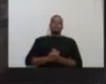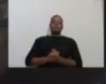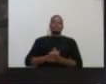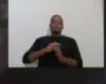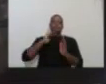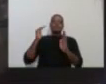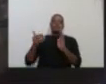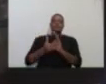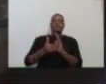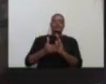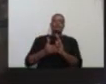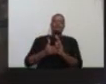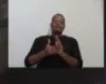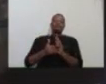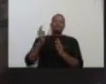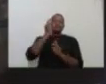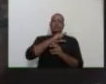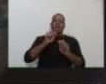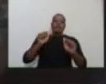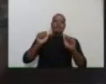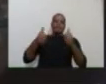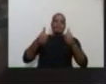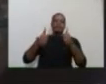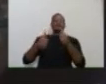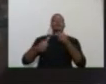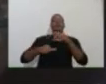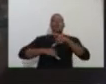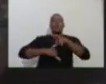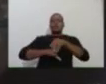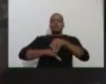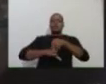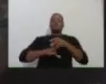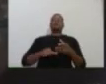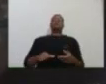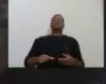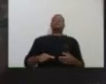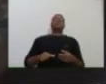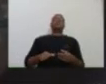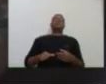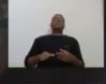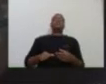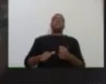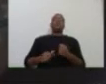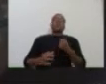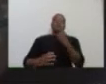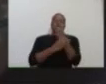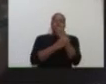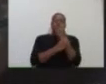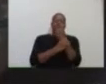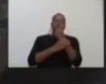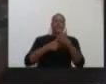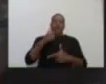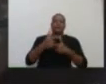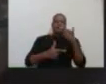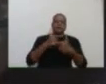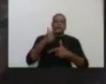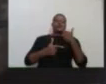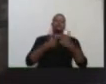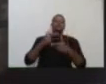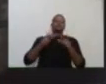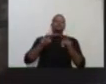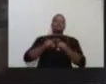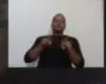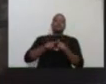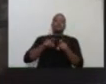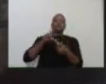conhecimento, aventurando o seu emprego e segurando-se no seu trabalho. Isto é